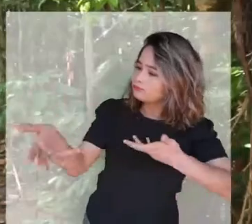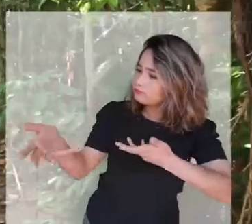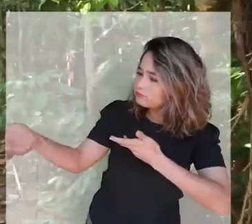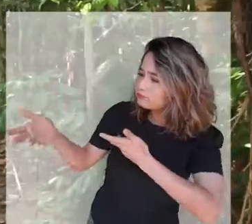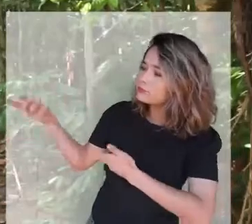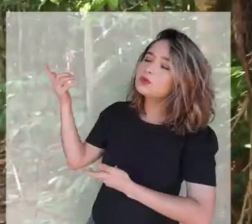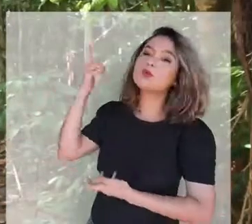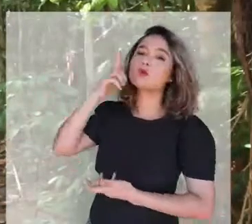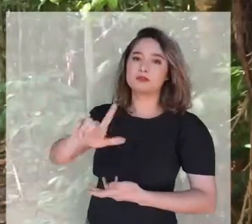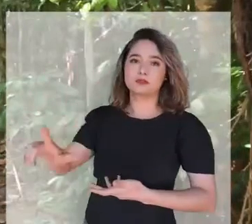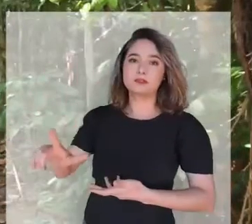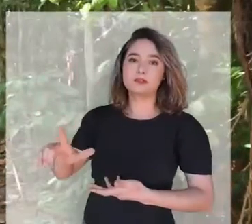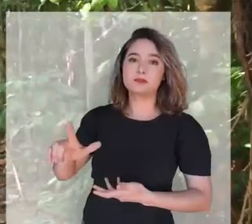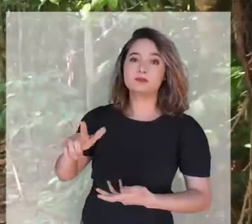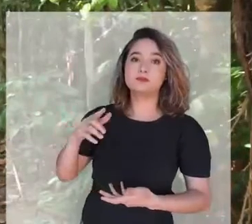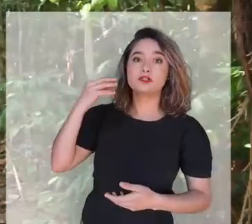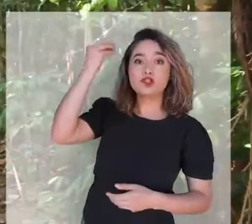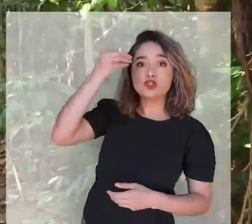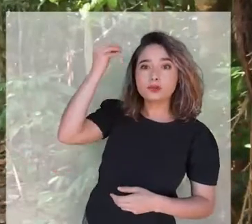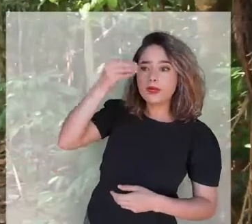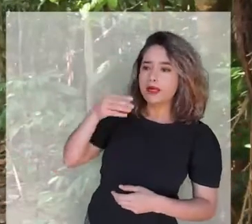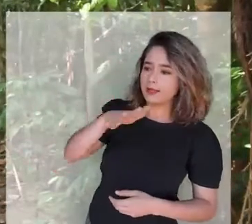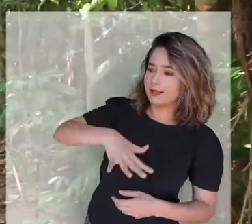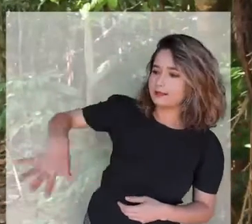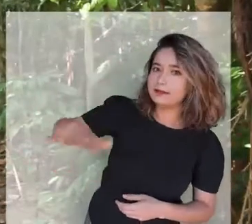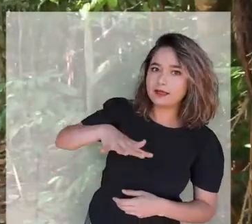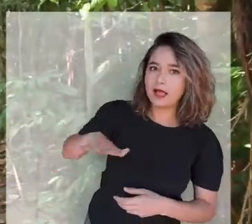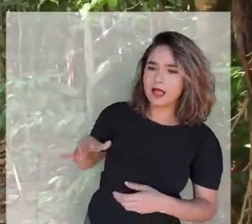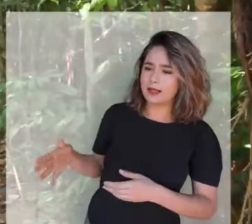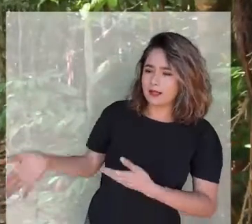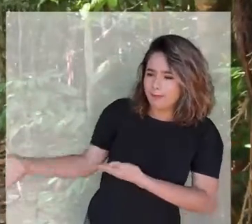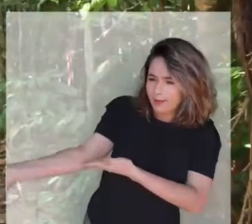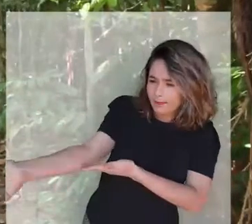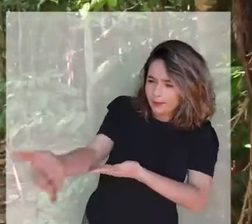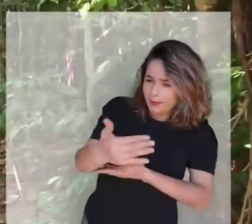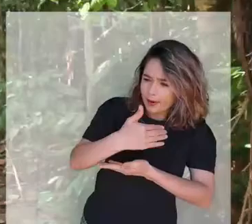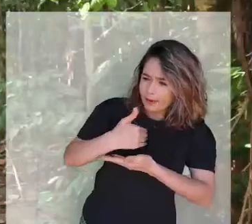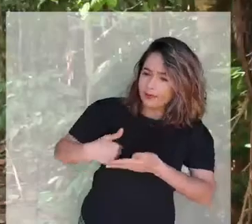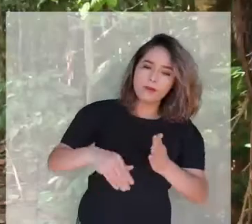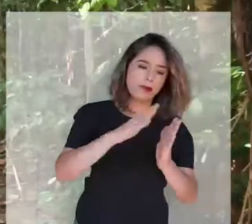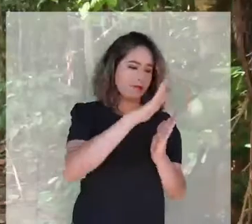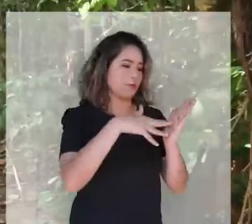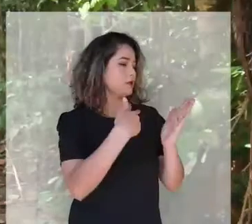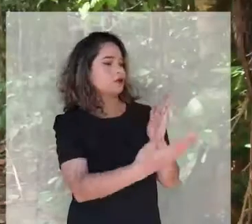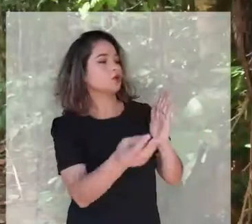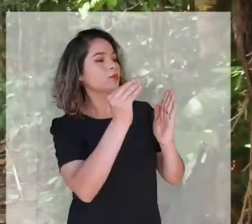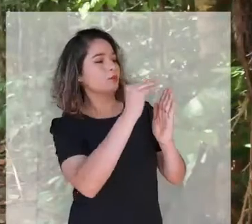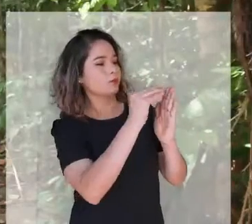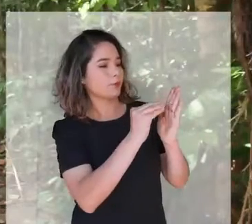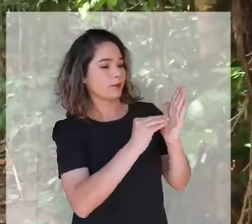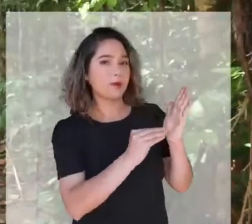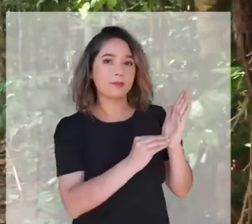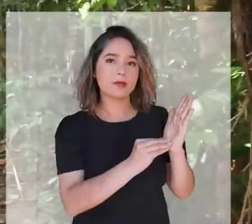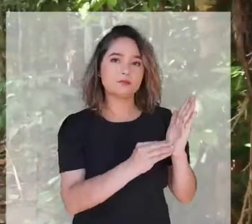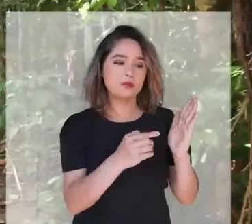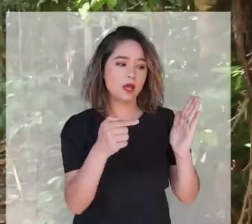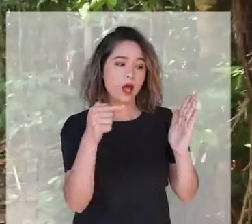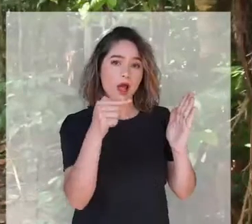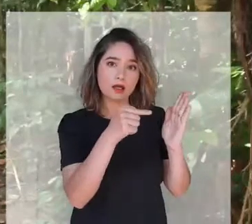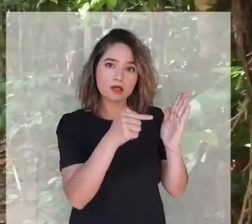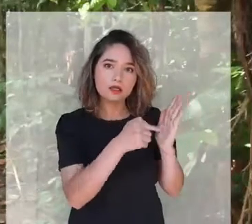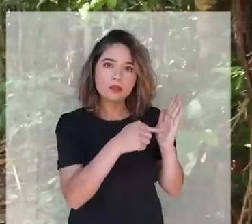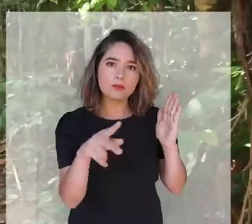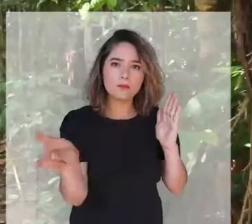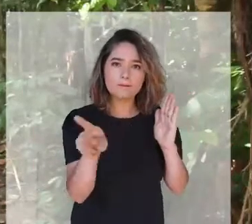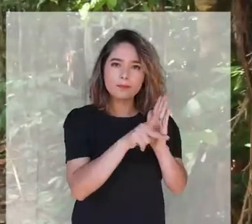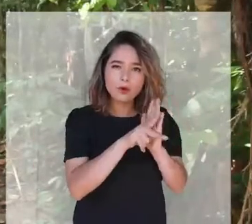atingida. E essa experiência, ela está hoje completamente publicada, no nosso catálogo. Nós